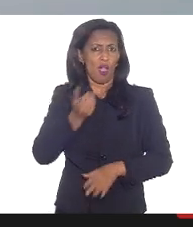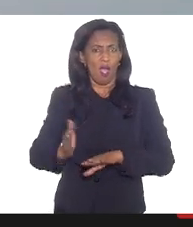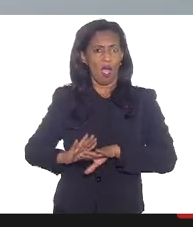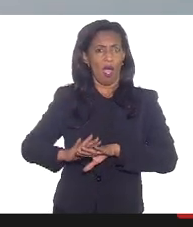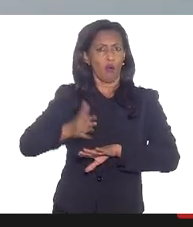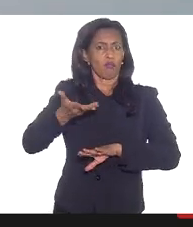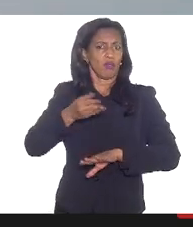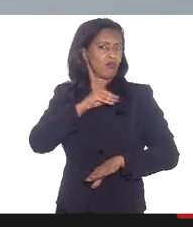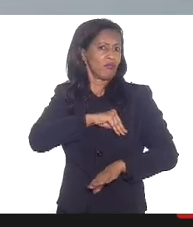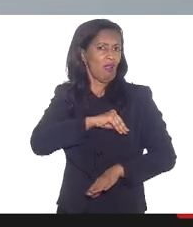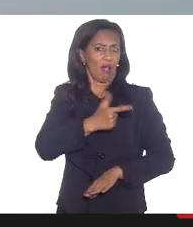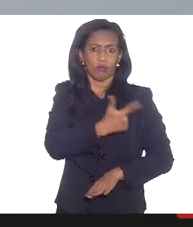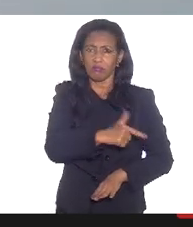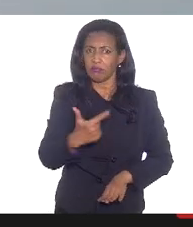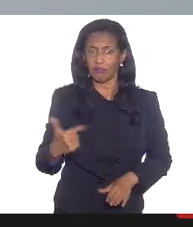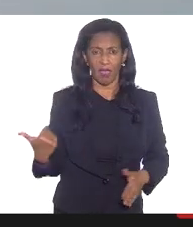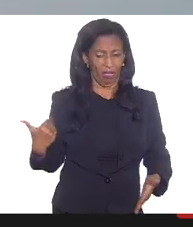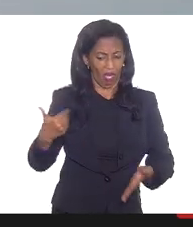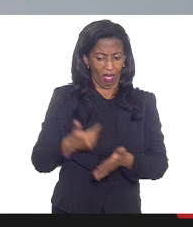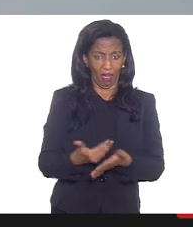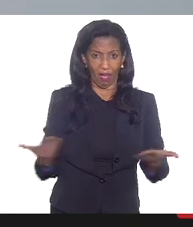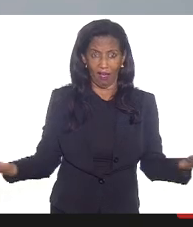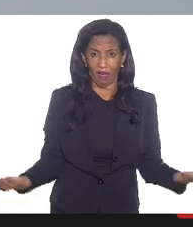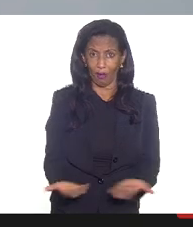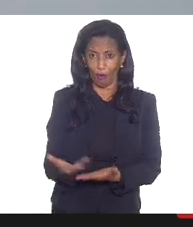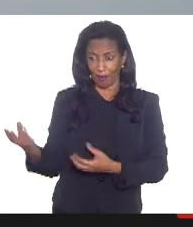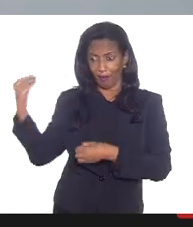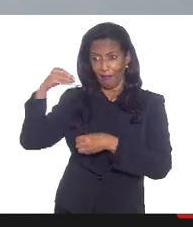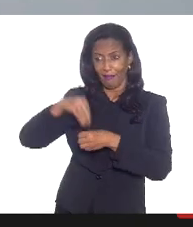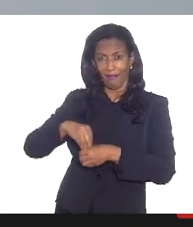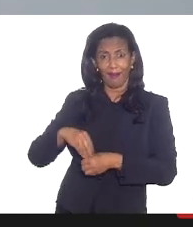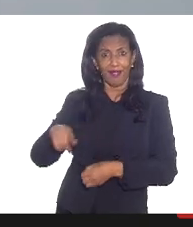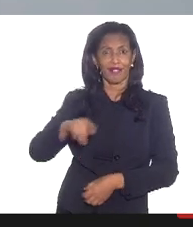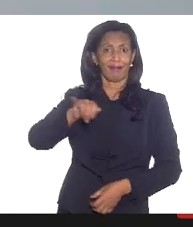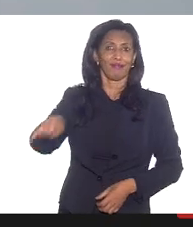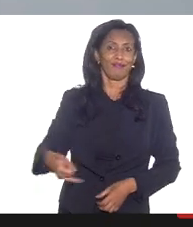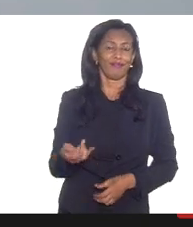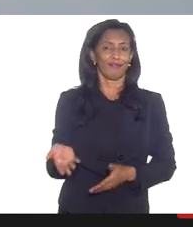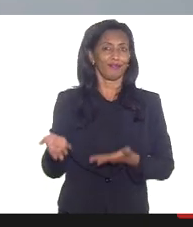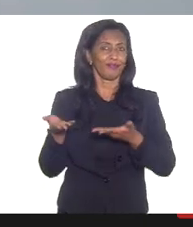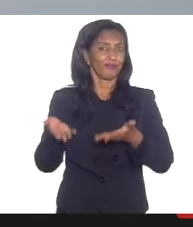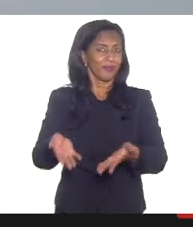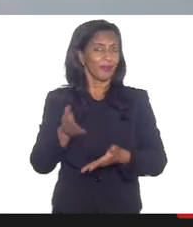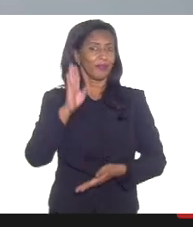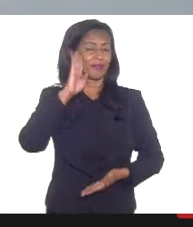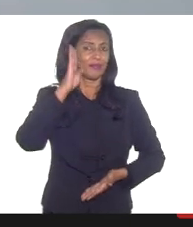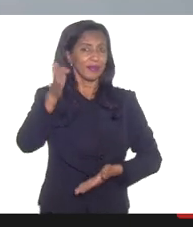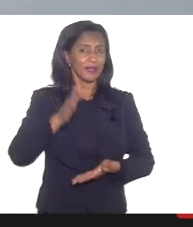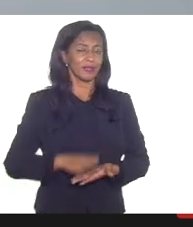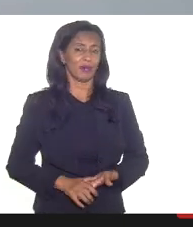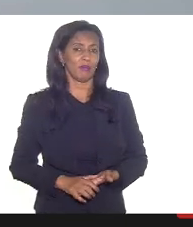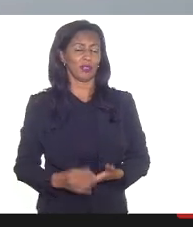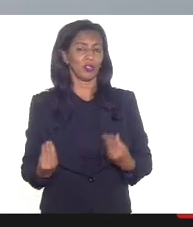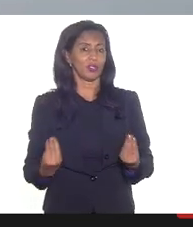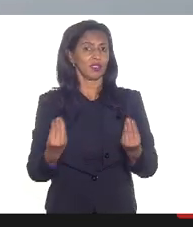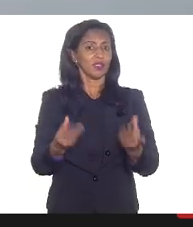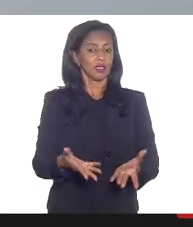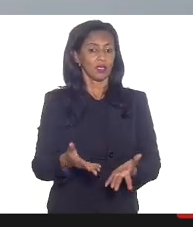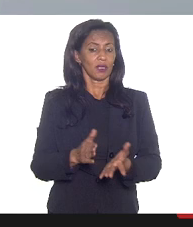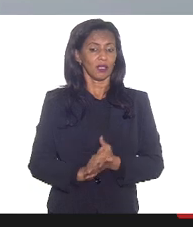agora vem ainda implantar com essa possibilidade aí, principalmente dando